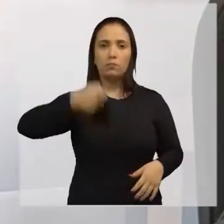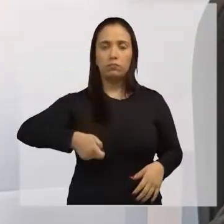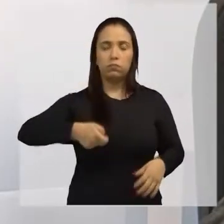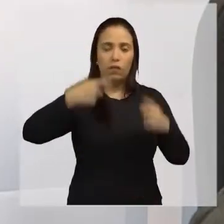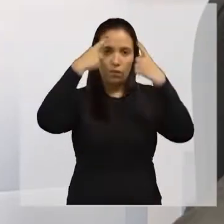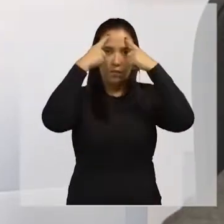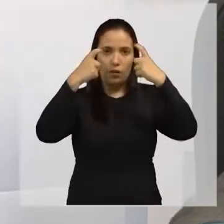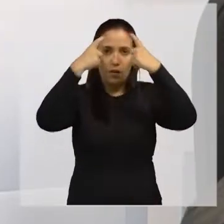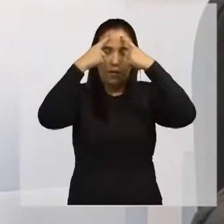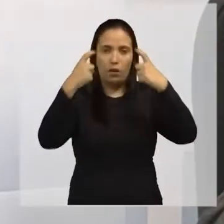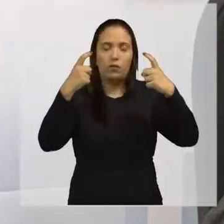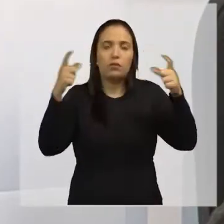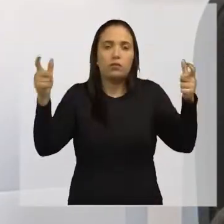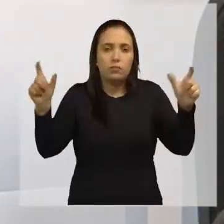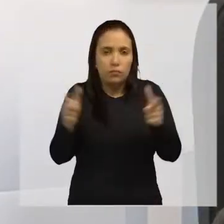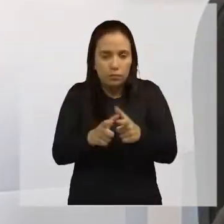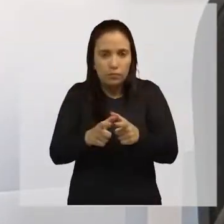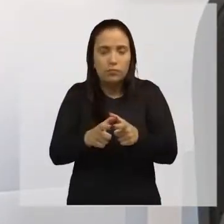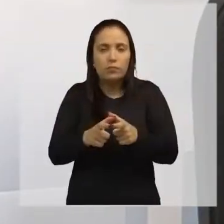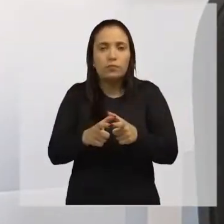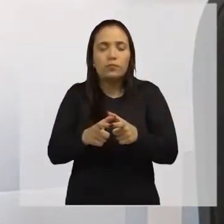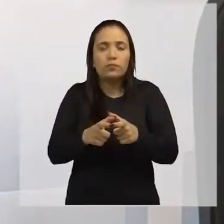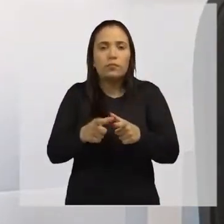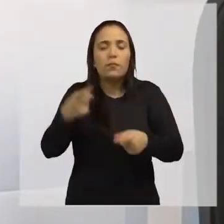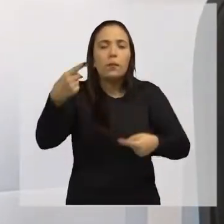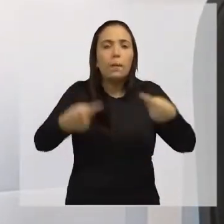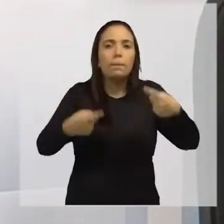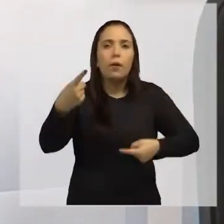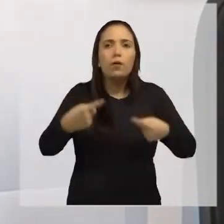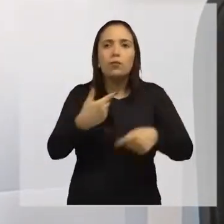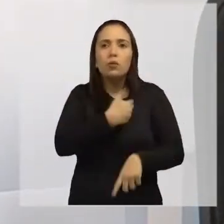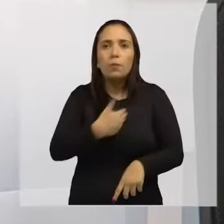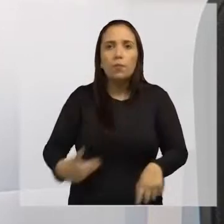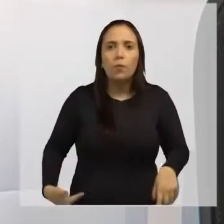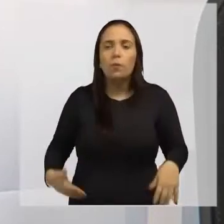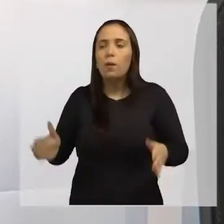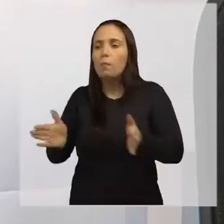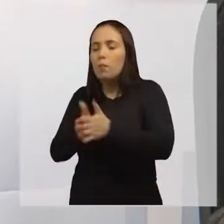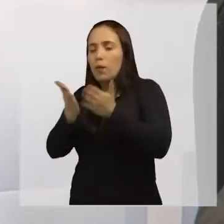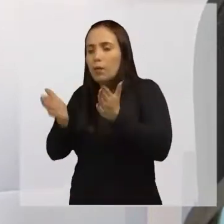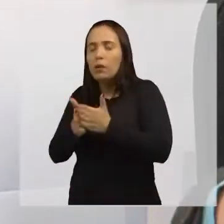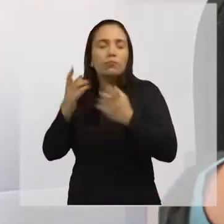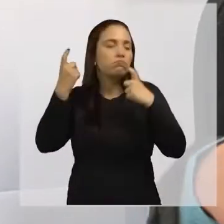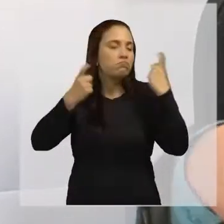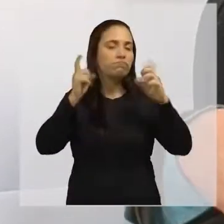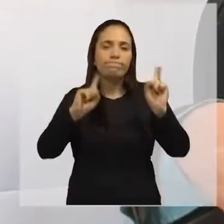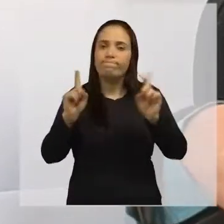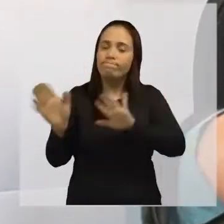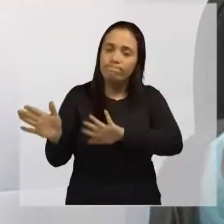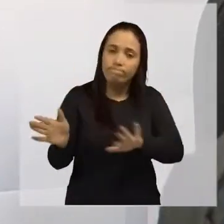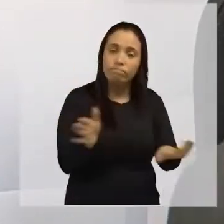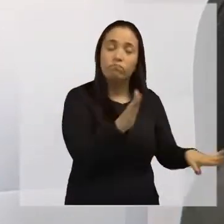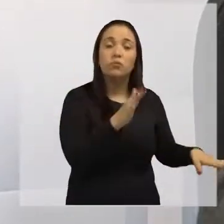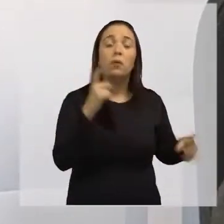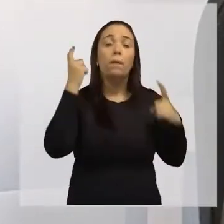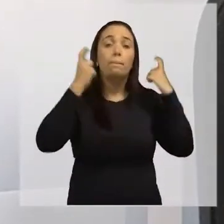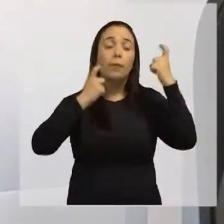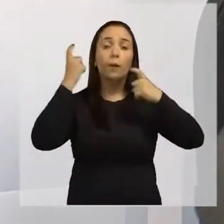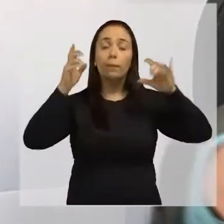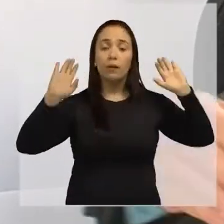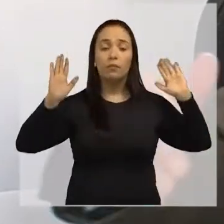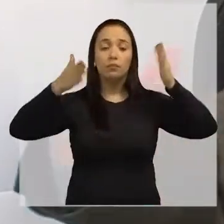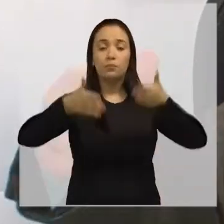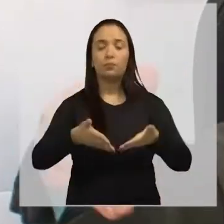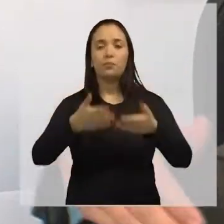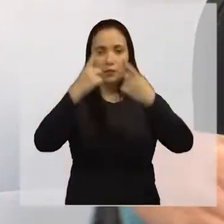preocupados em distribuição de renda, em políticas públicas para os mais pobres, não. No primeiro momento é a reordenação